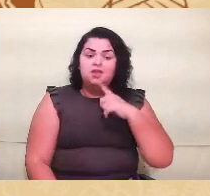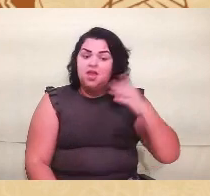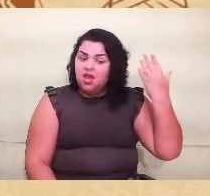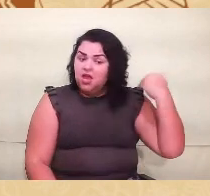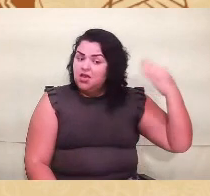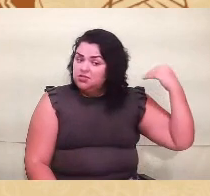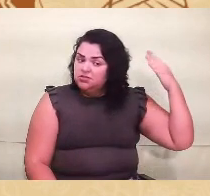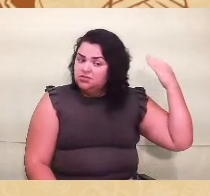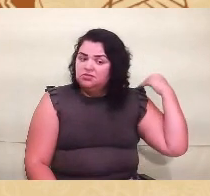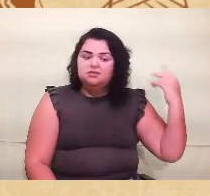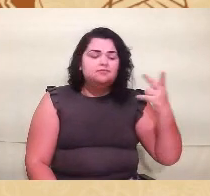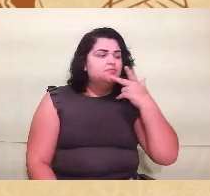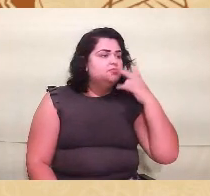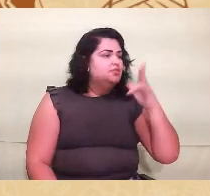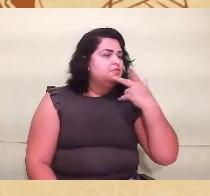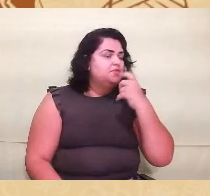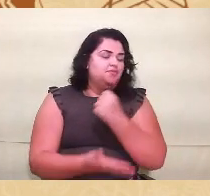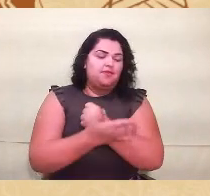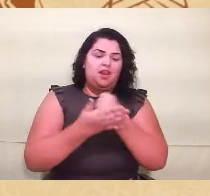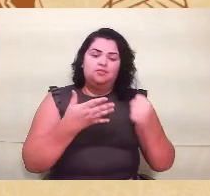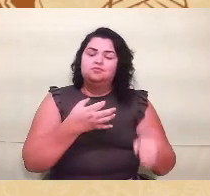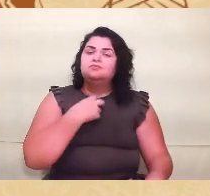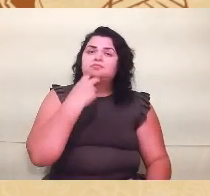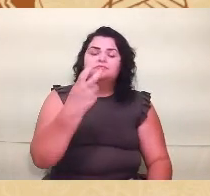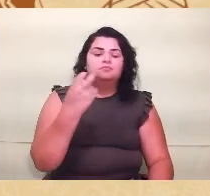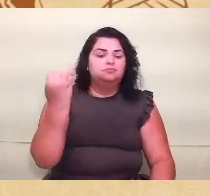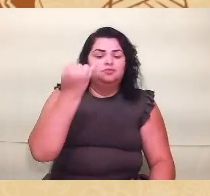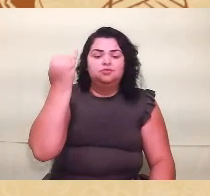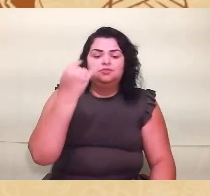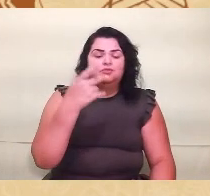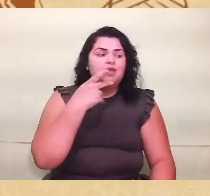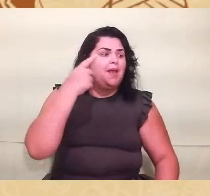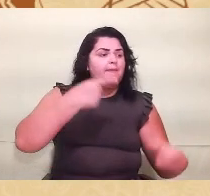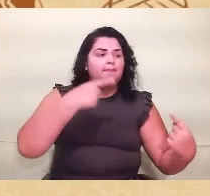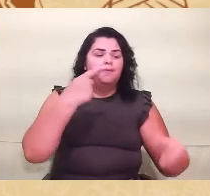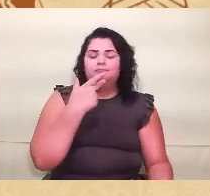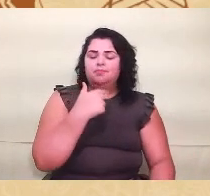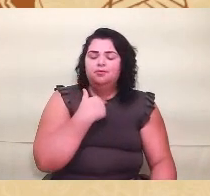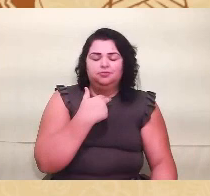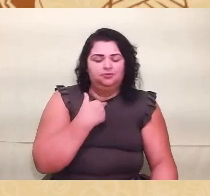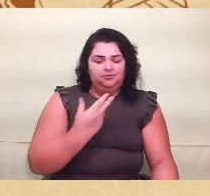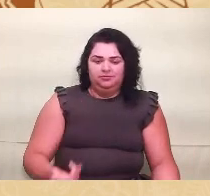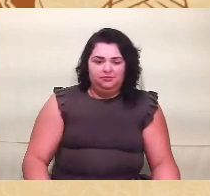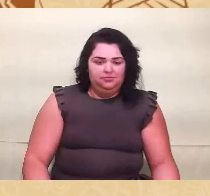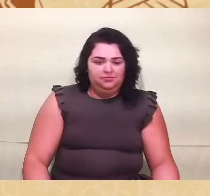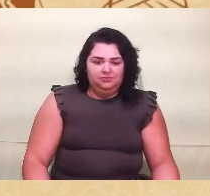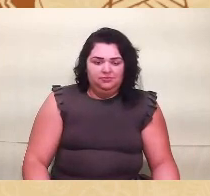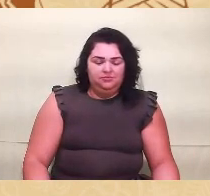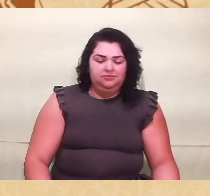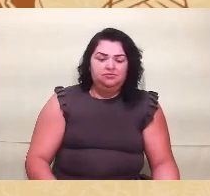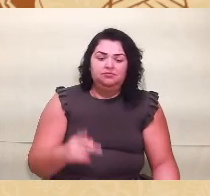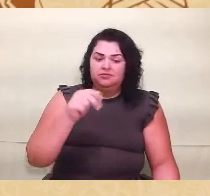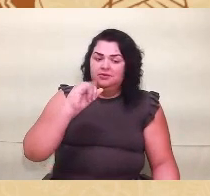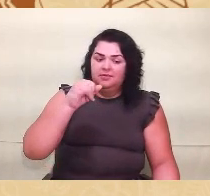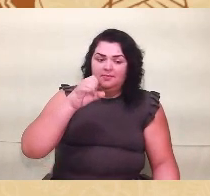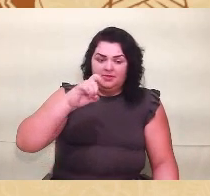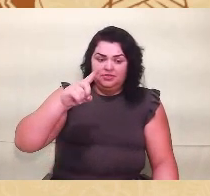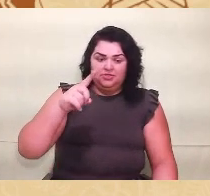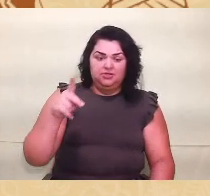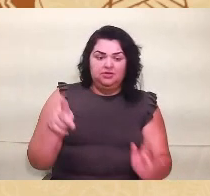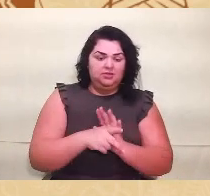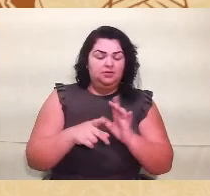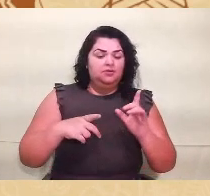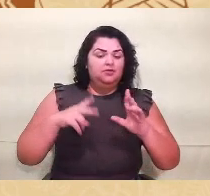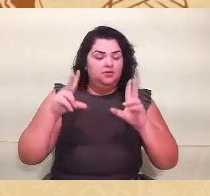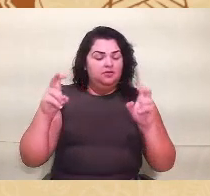falou e está falado. Você não questiona o ancião, né? O pajé, as morobixaba, porque